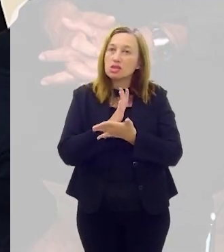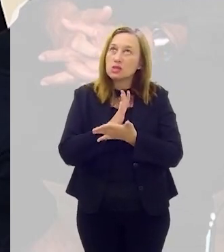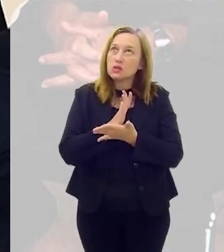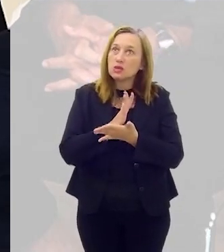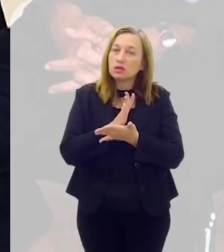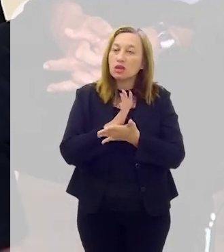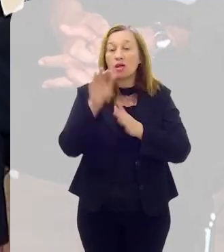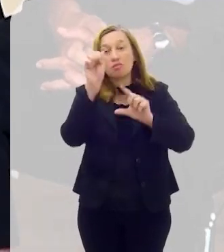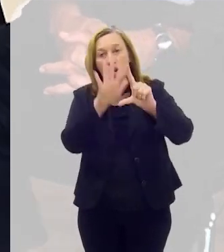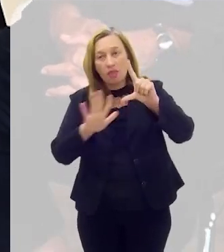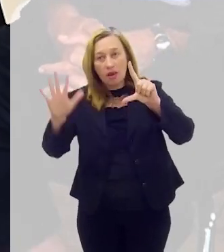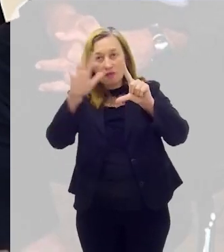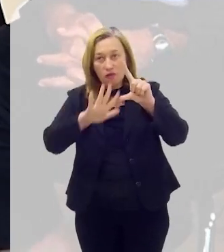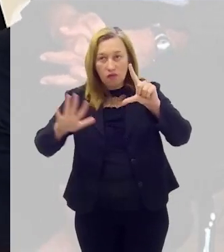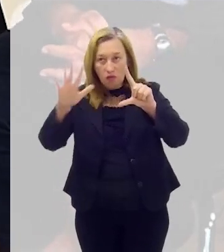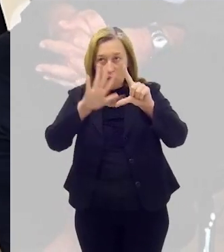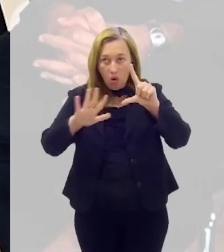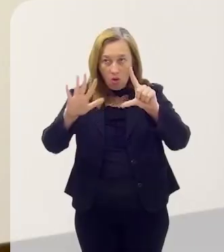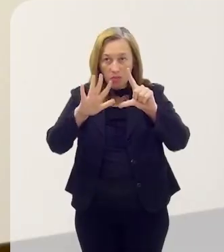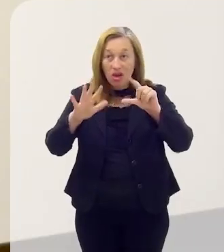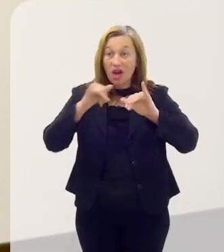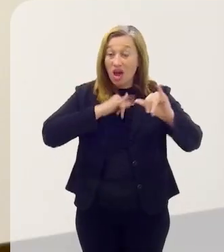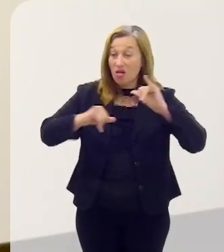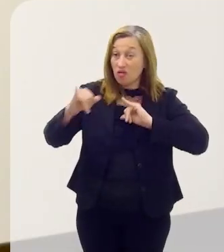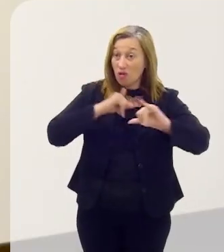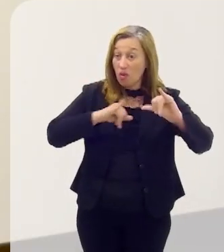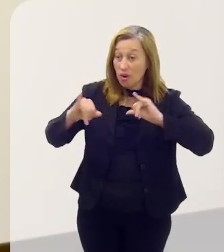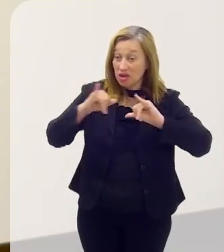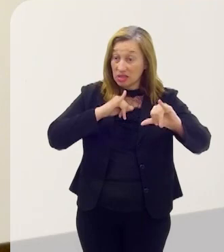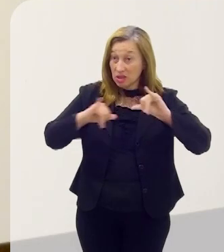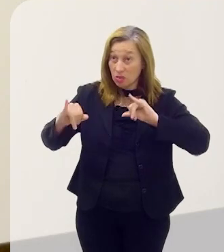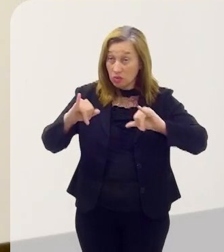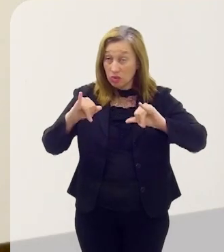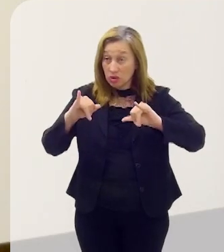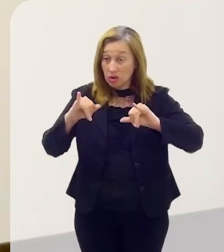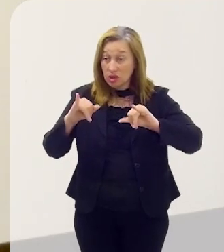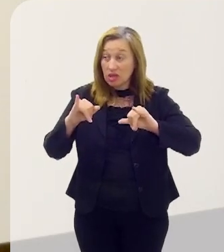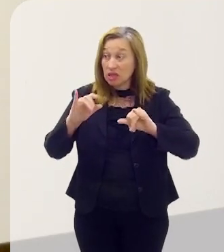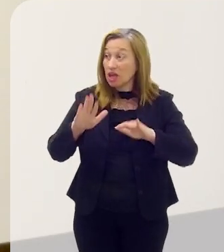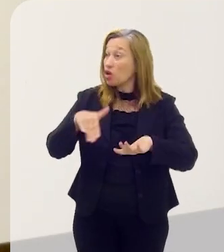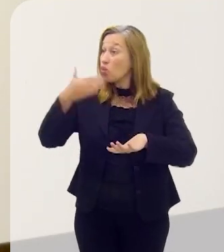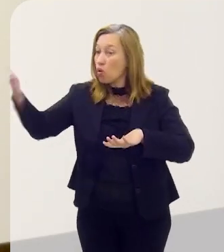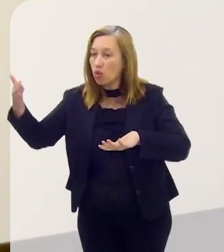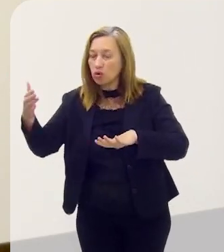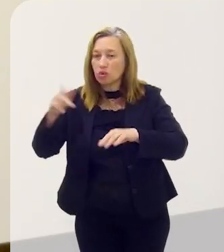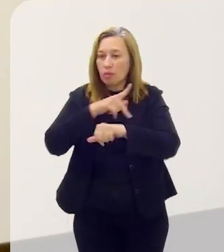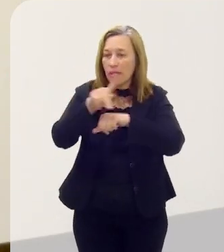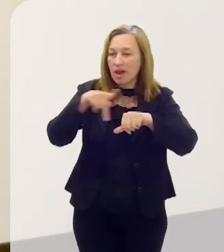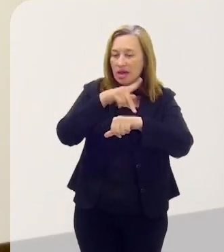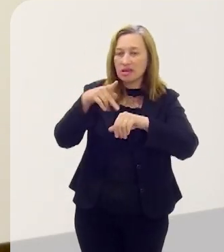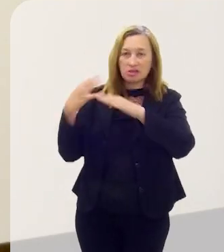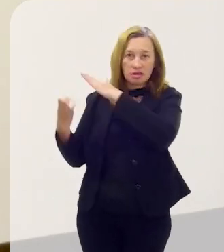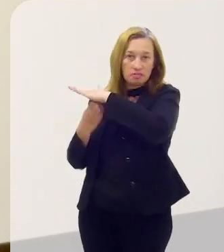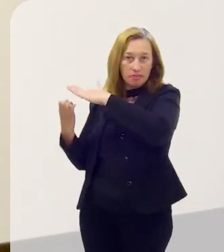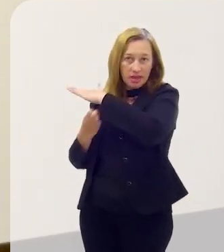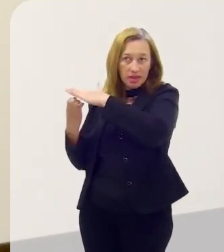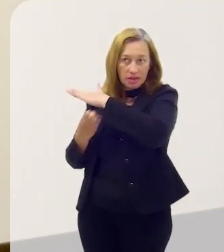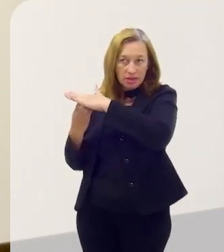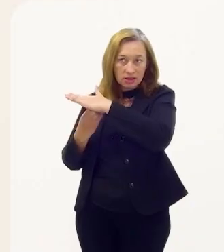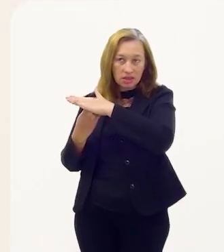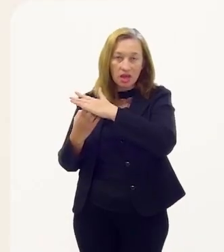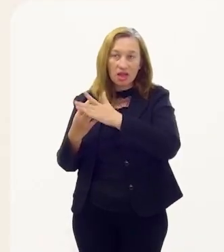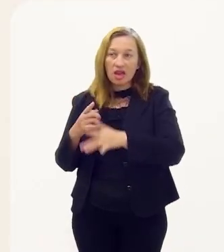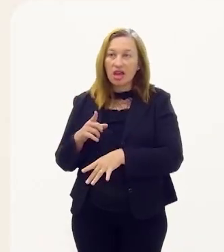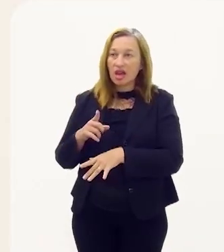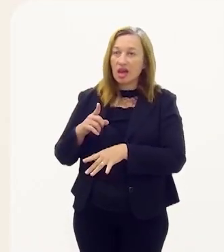vezes a plataforma, a informação está arquivada, né, em outro país, a sede da empresa em outro